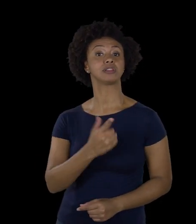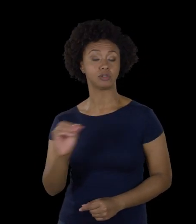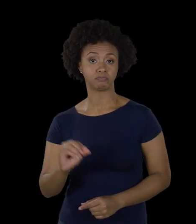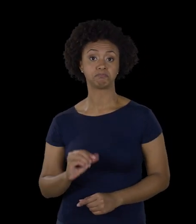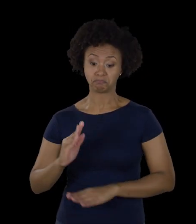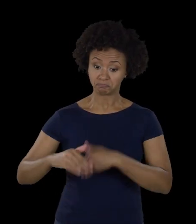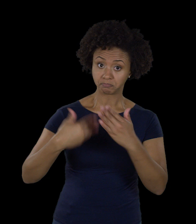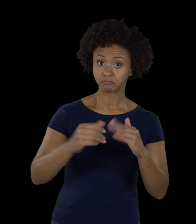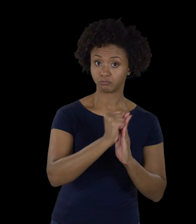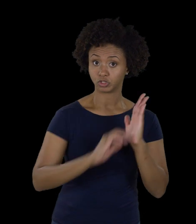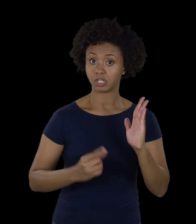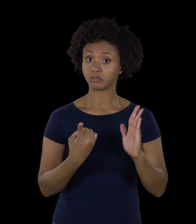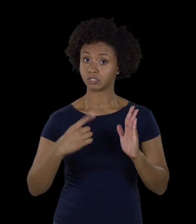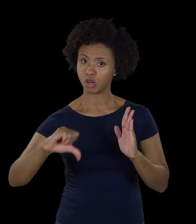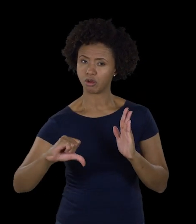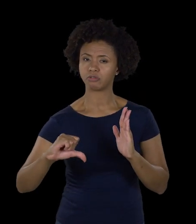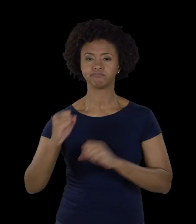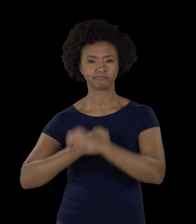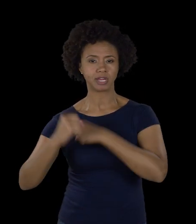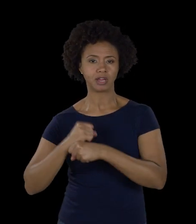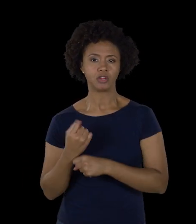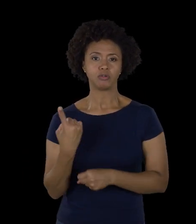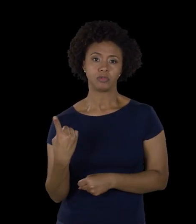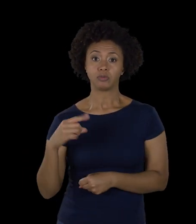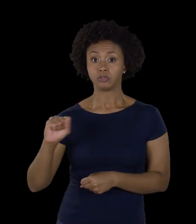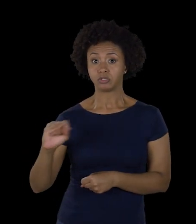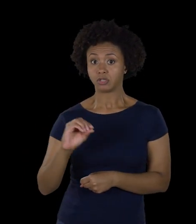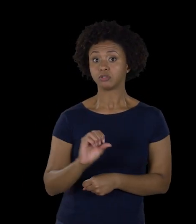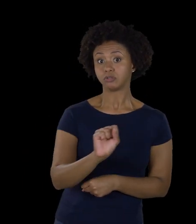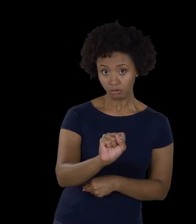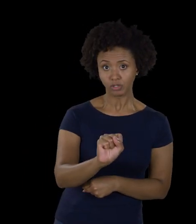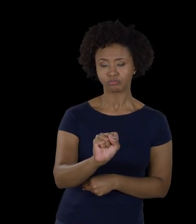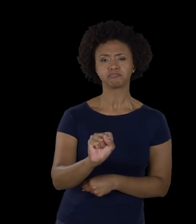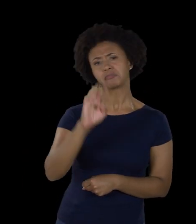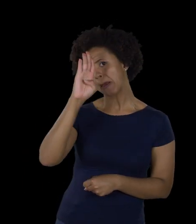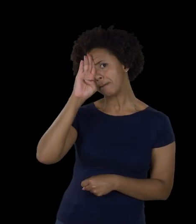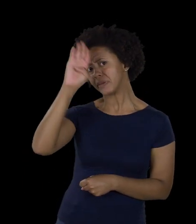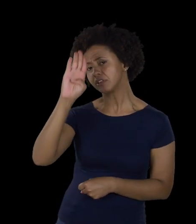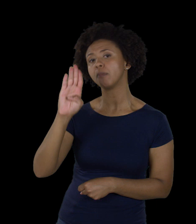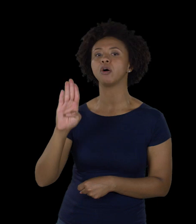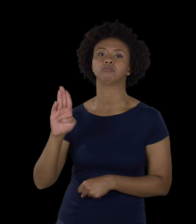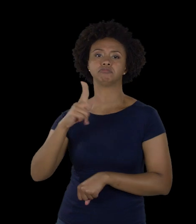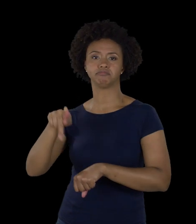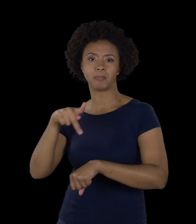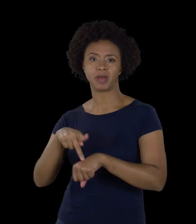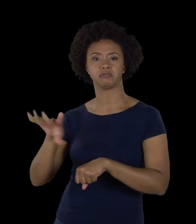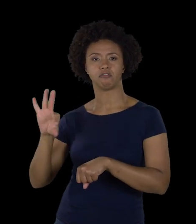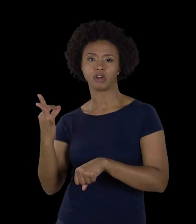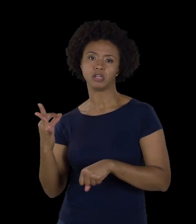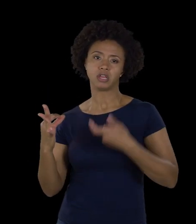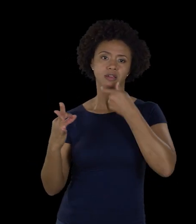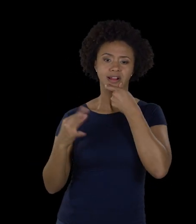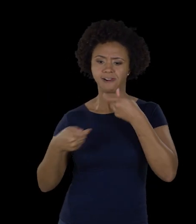do início do século XIX, mais precisamente em 1808, as 2 principais potências da época, França e Inglaterra,